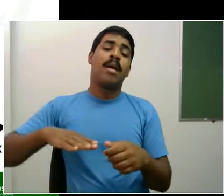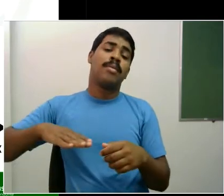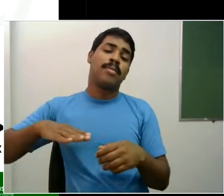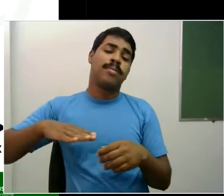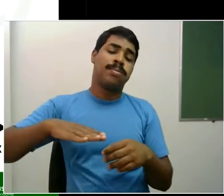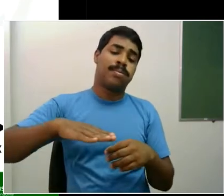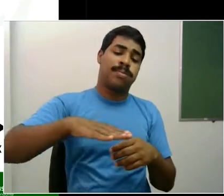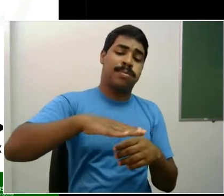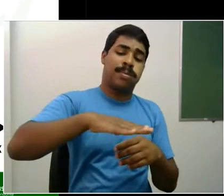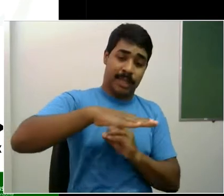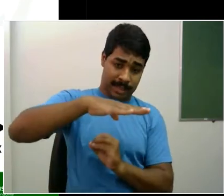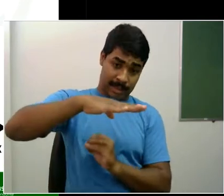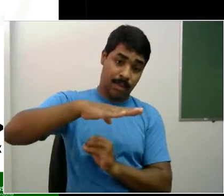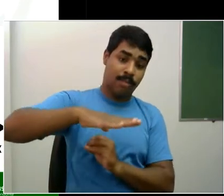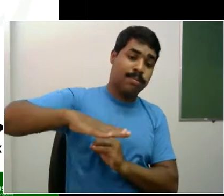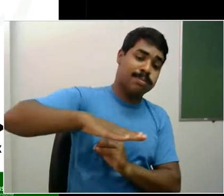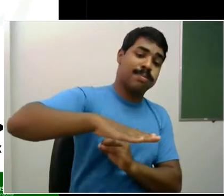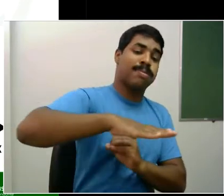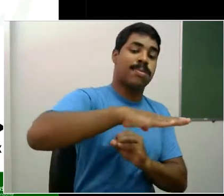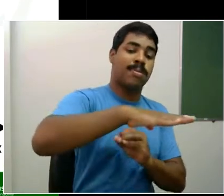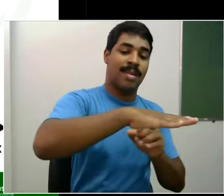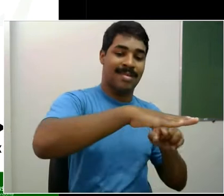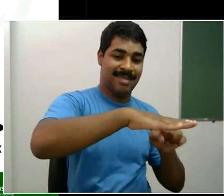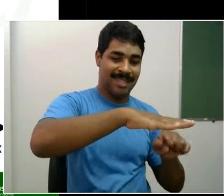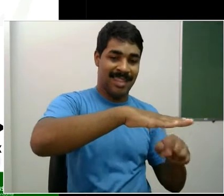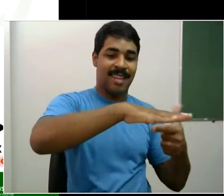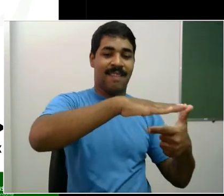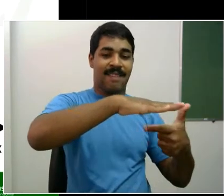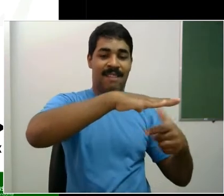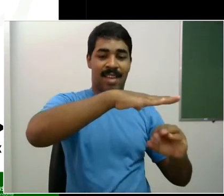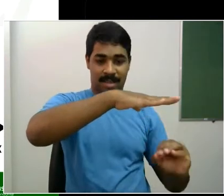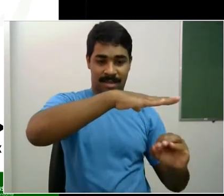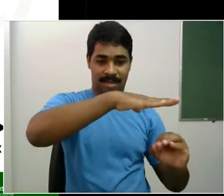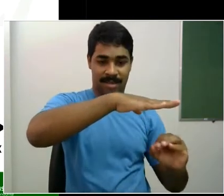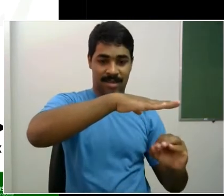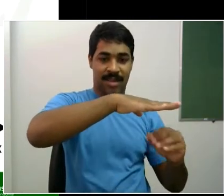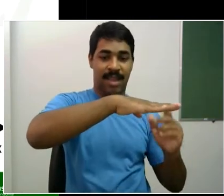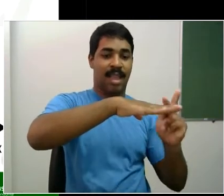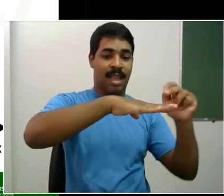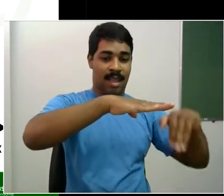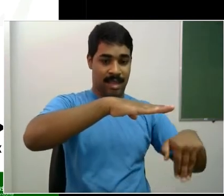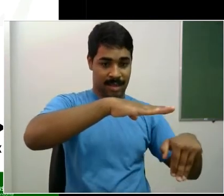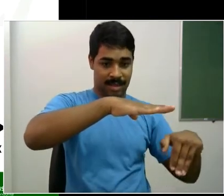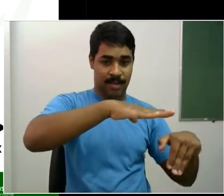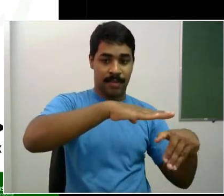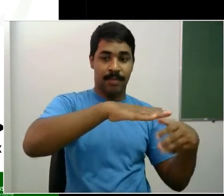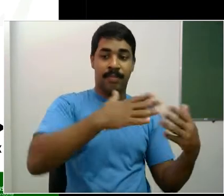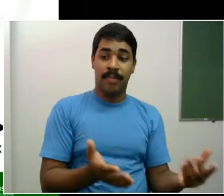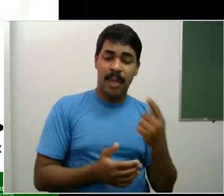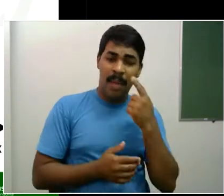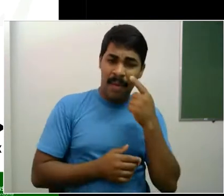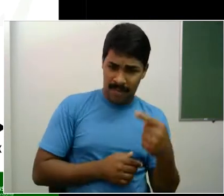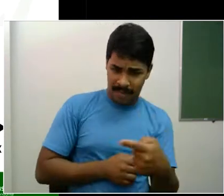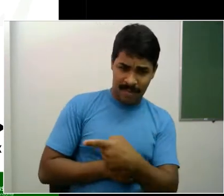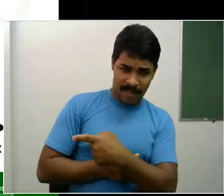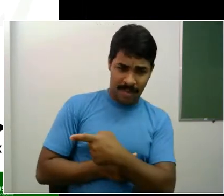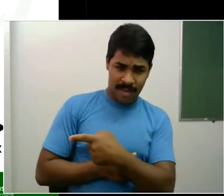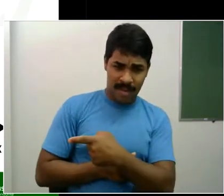terceira posição que nós estamos analisando, posição 20 quilômetros. Observe que aqui nós